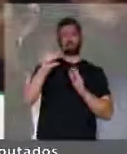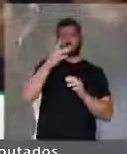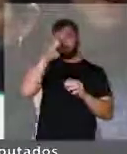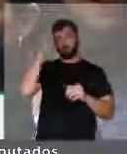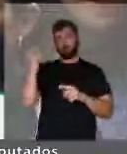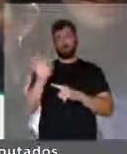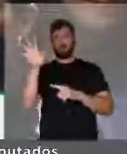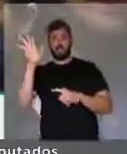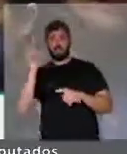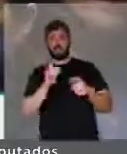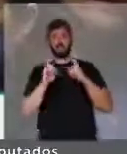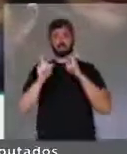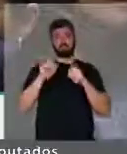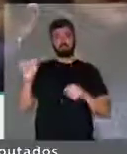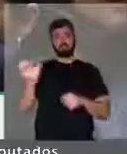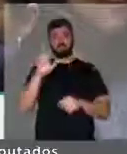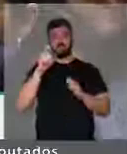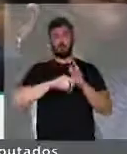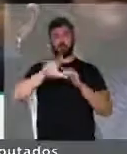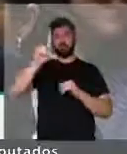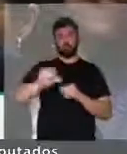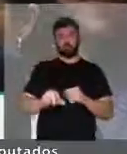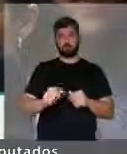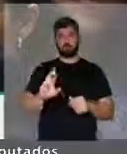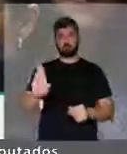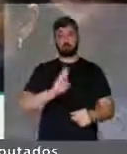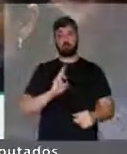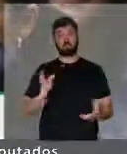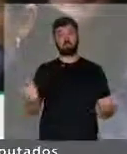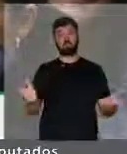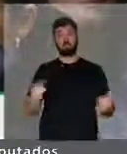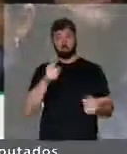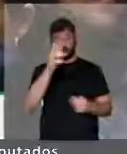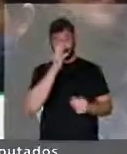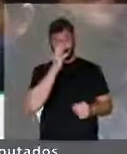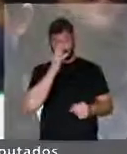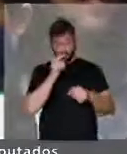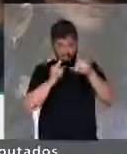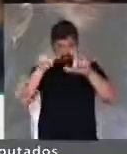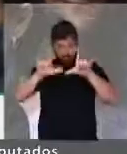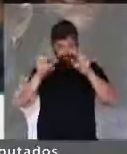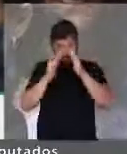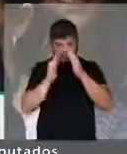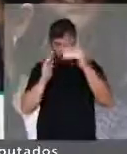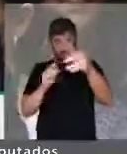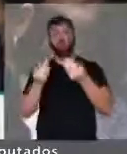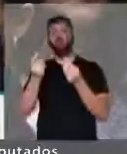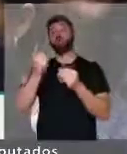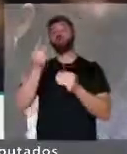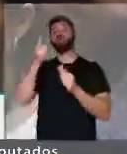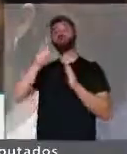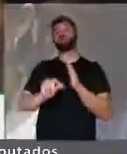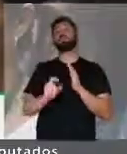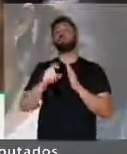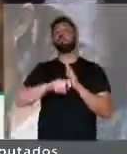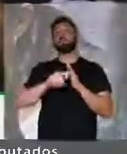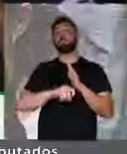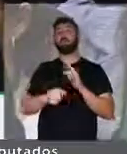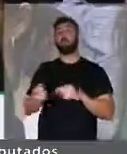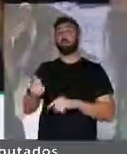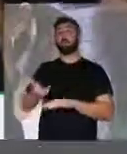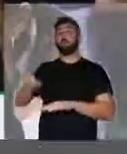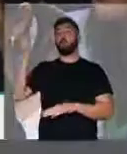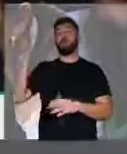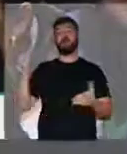muito caro, que precisa diminuir os tributos. Me respondam, vocês que estão assistindo esse debate, como é que diminui o imposto aumentando o custo